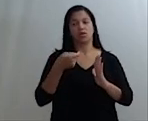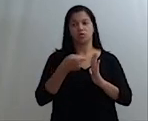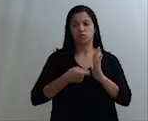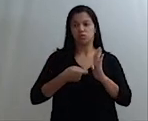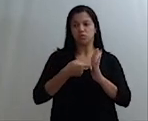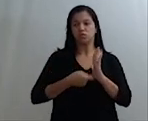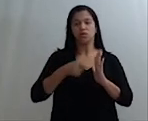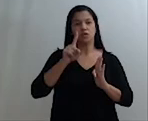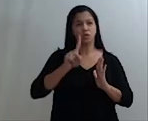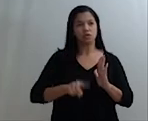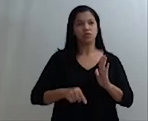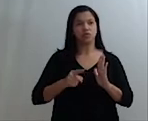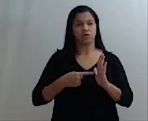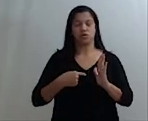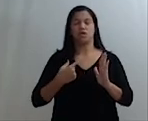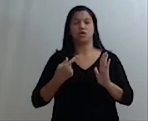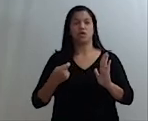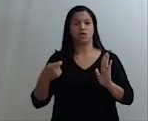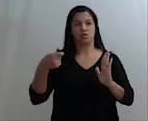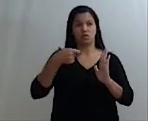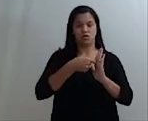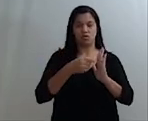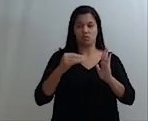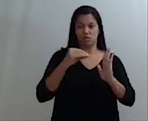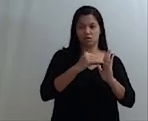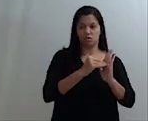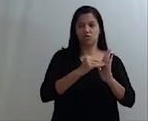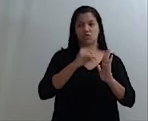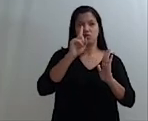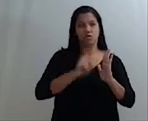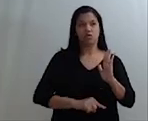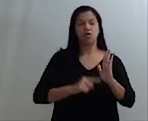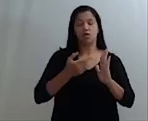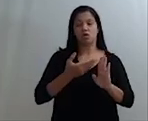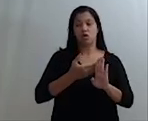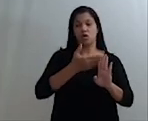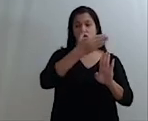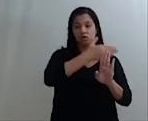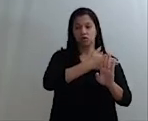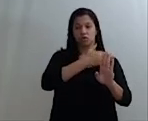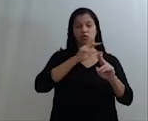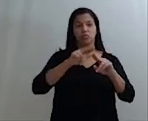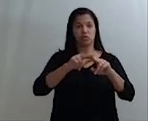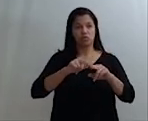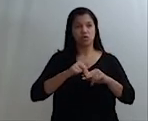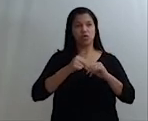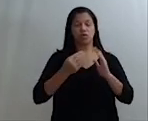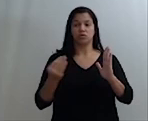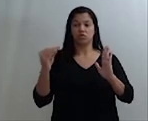da impetração de um abias Corpus anterior por conta do parecer emitido pela procuradoria pelo não